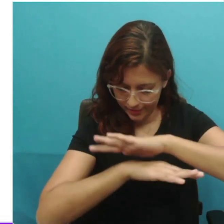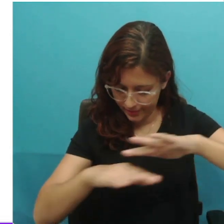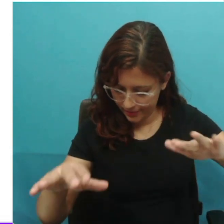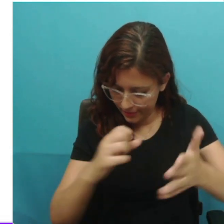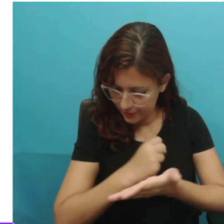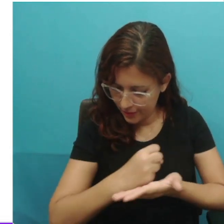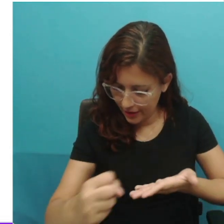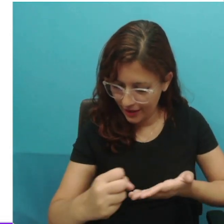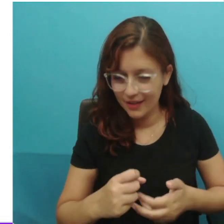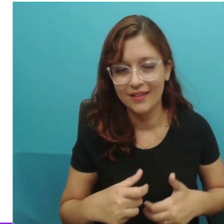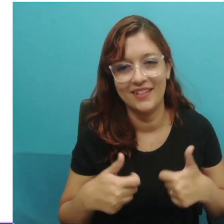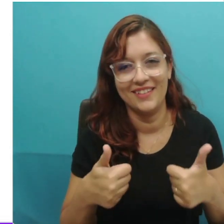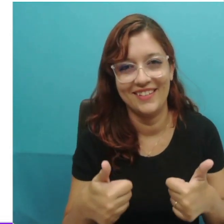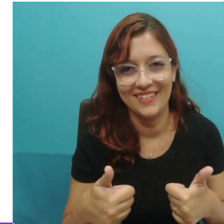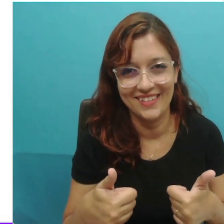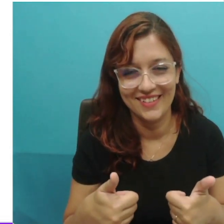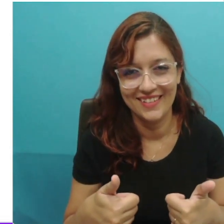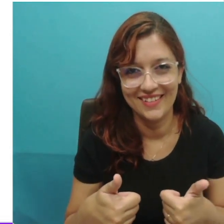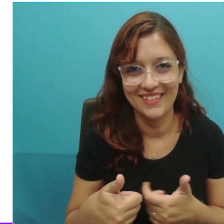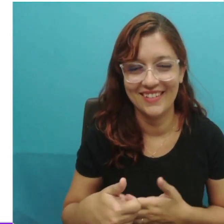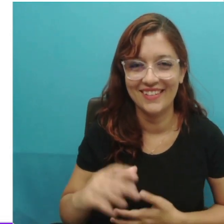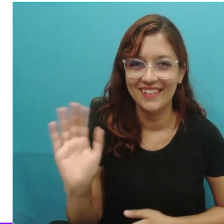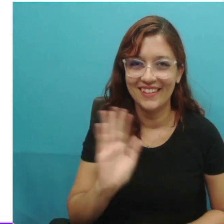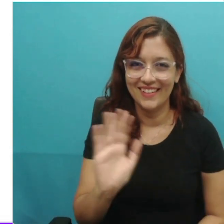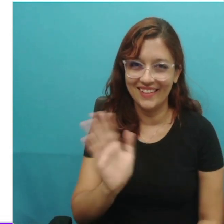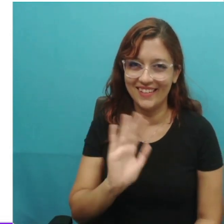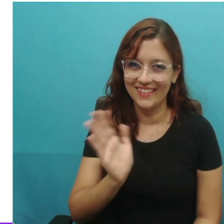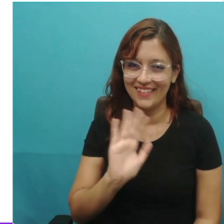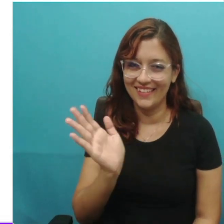Acabaram os pronomes. Acabou, já era.